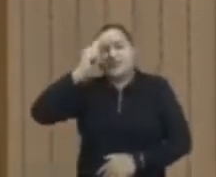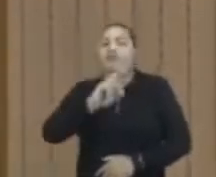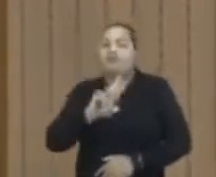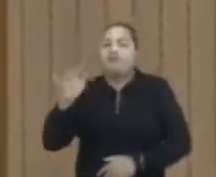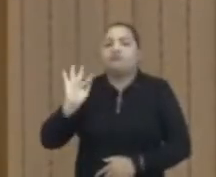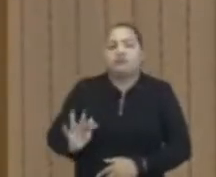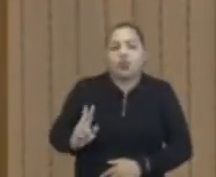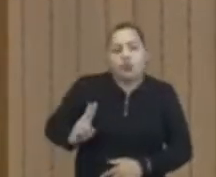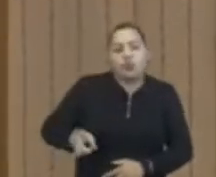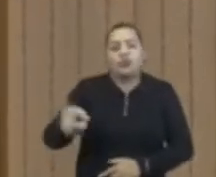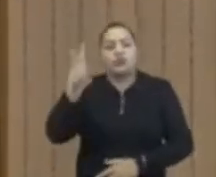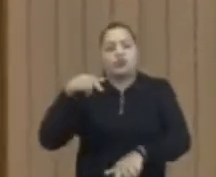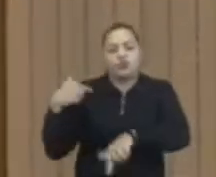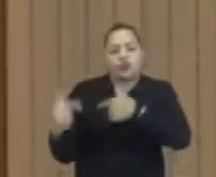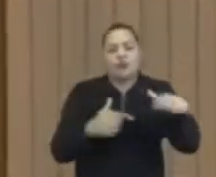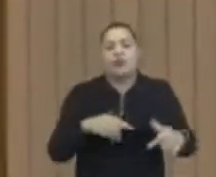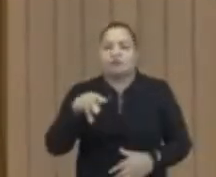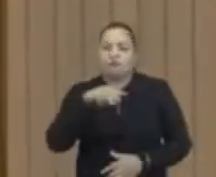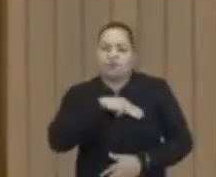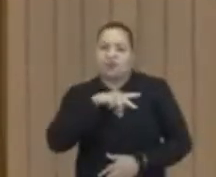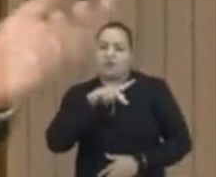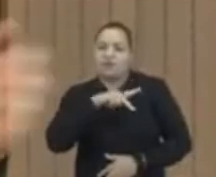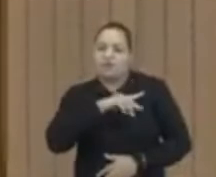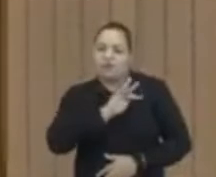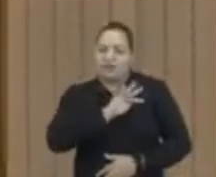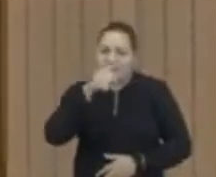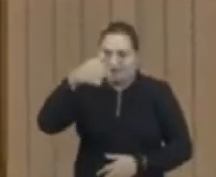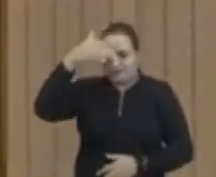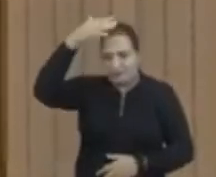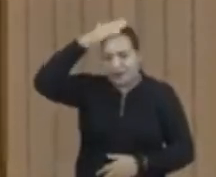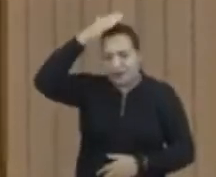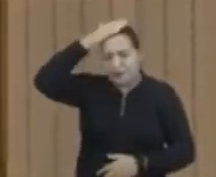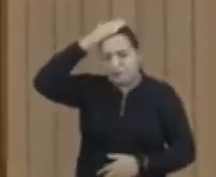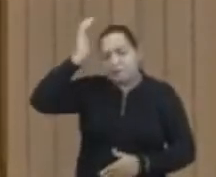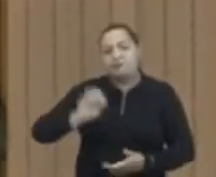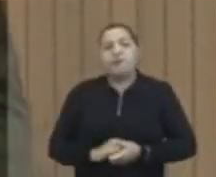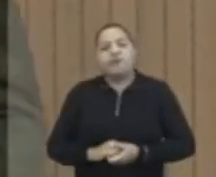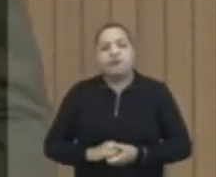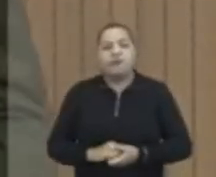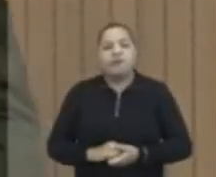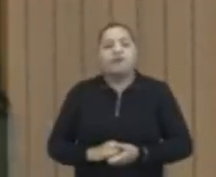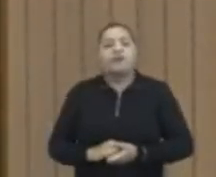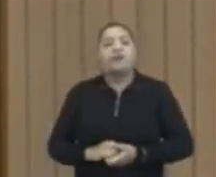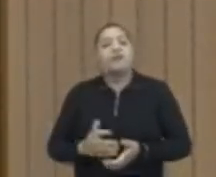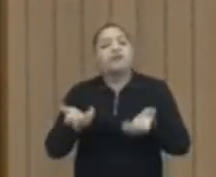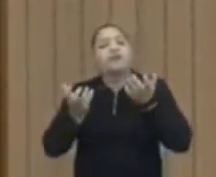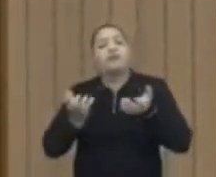o nosso trabalho do Ministério Público Federal do Pará. Quero inicialmente cumprimentar